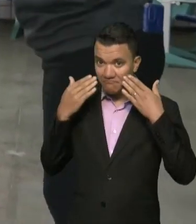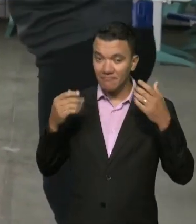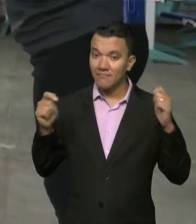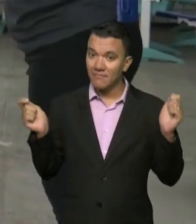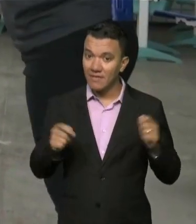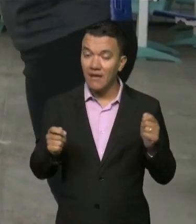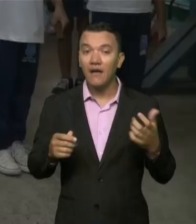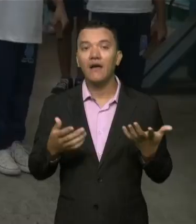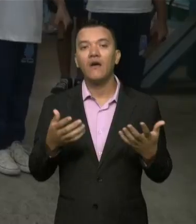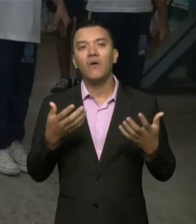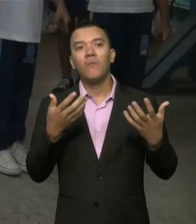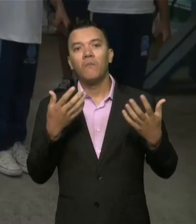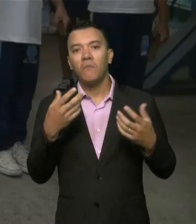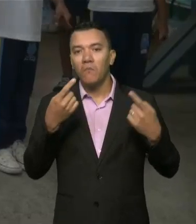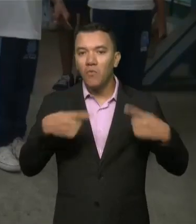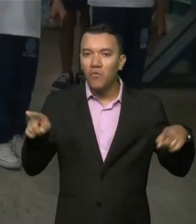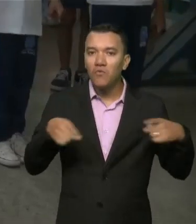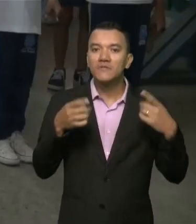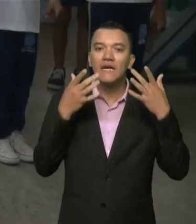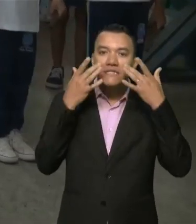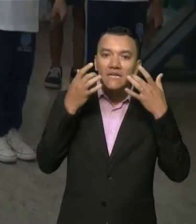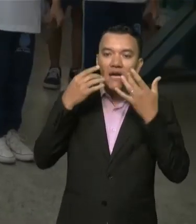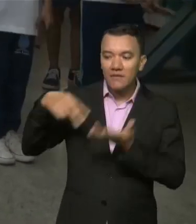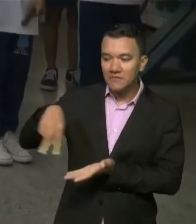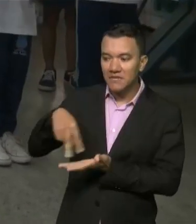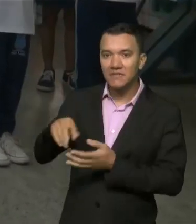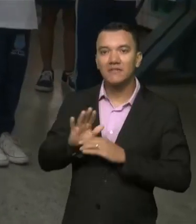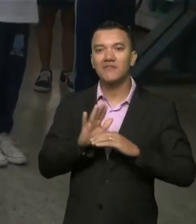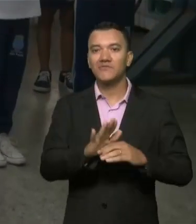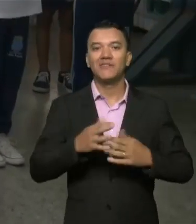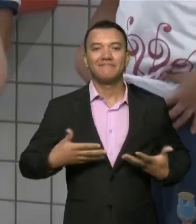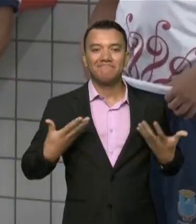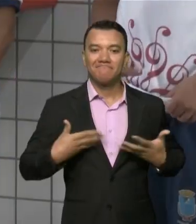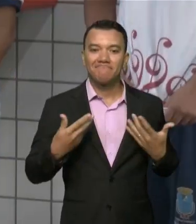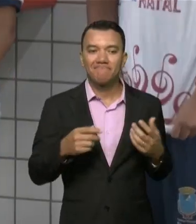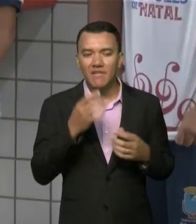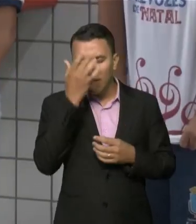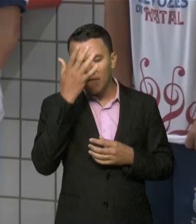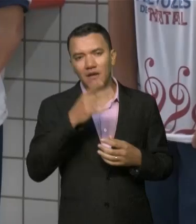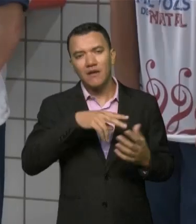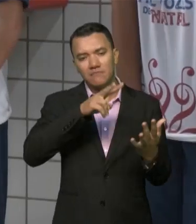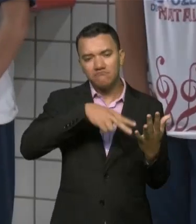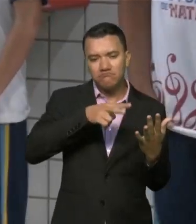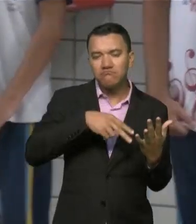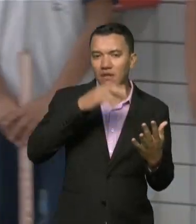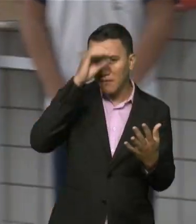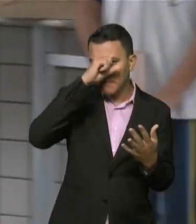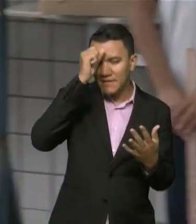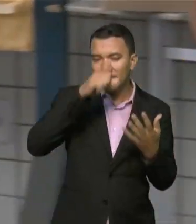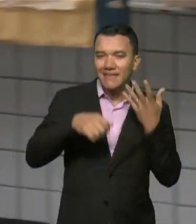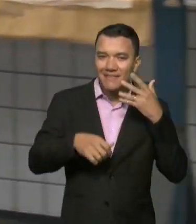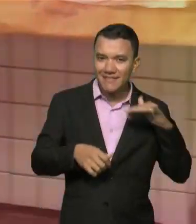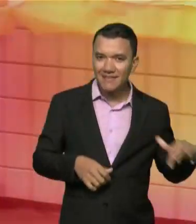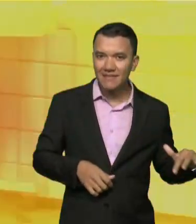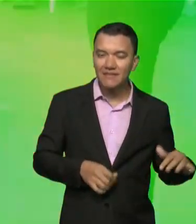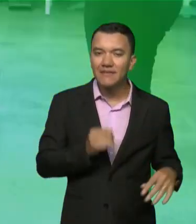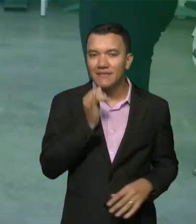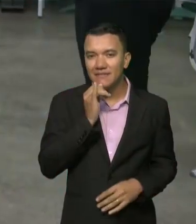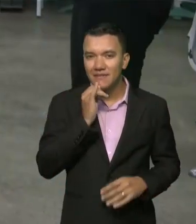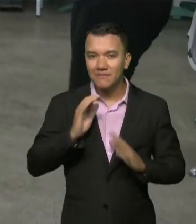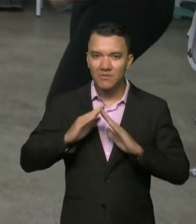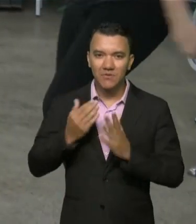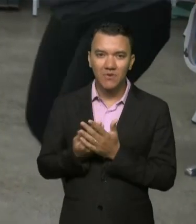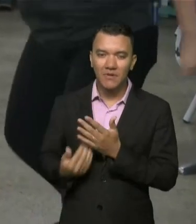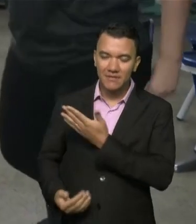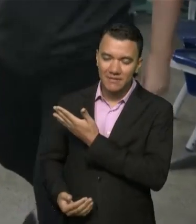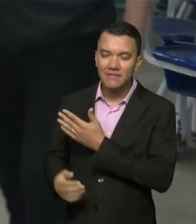dança podem ser ferramentas lúdicas e eficazes para facilitar a alfabetização de crianças nesta escola em São Luís.